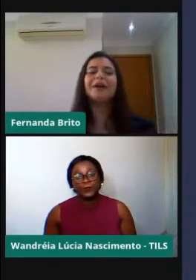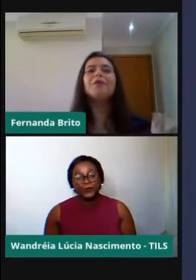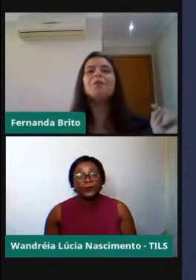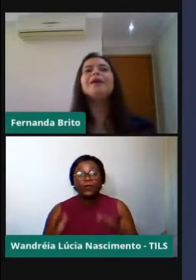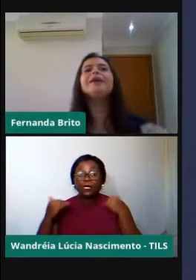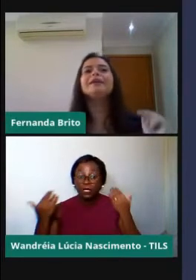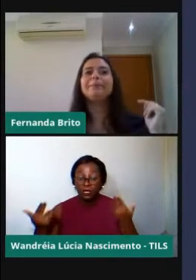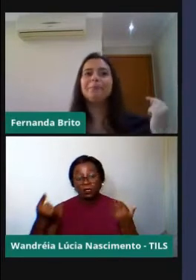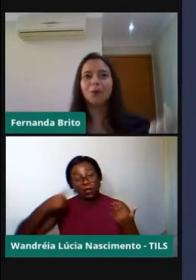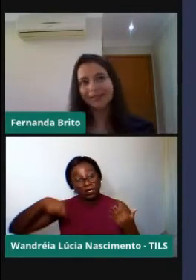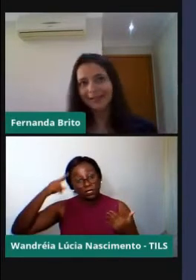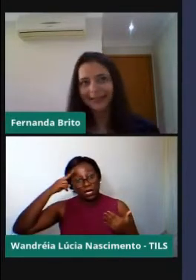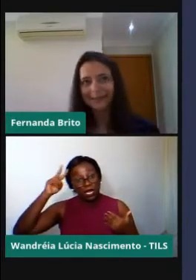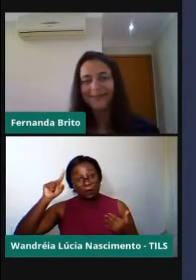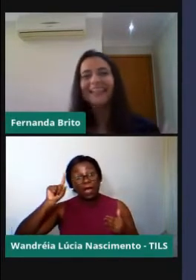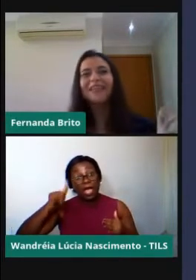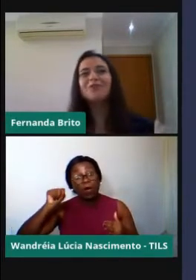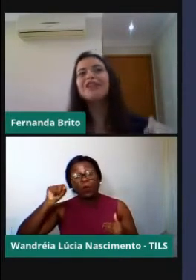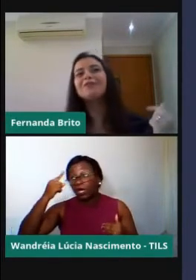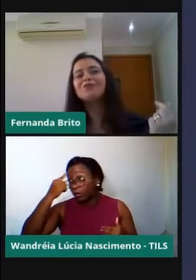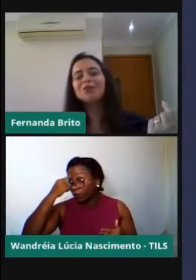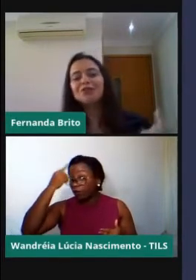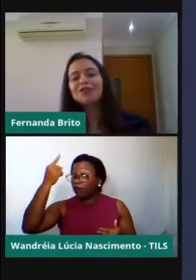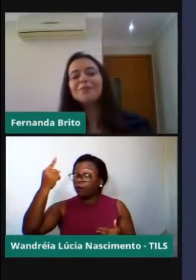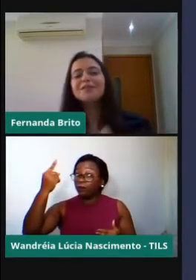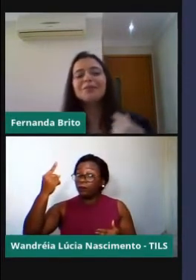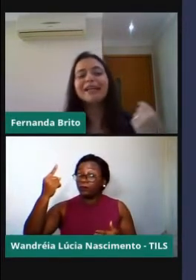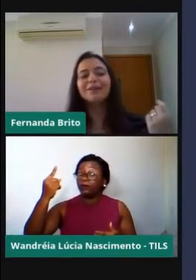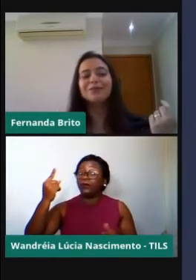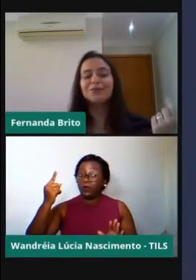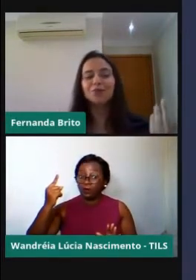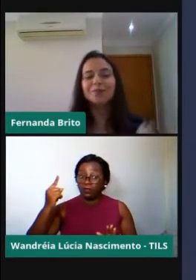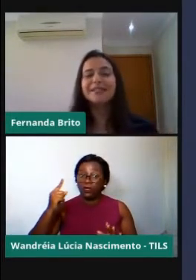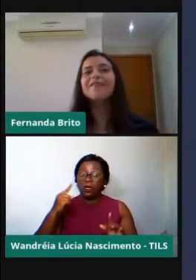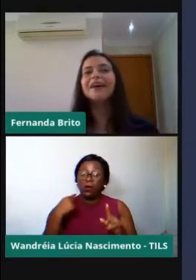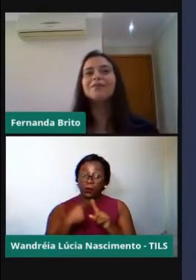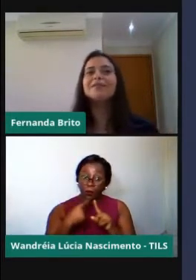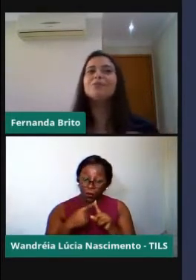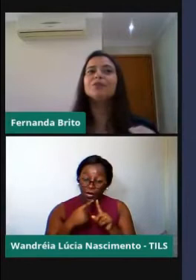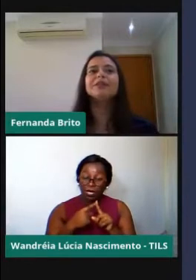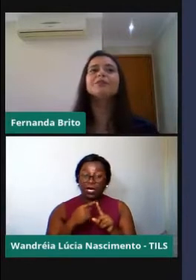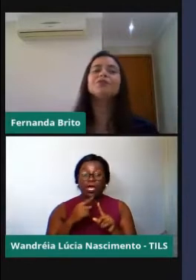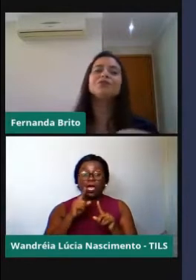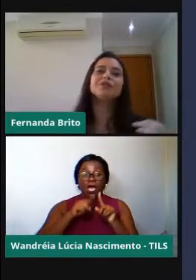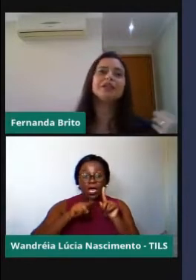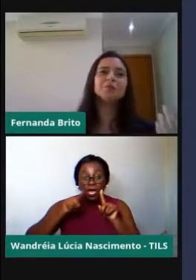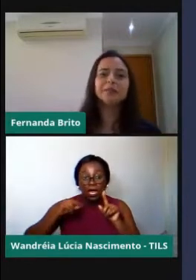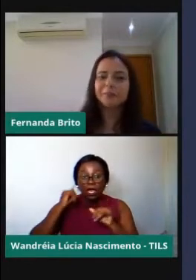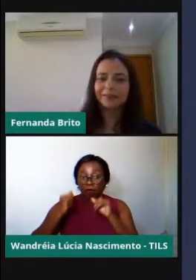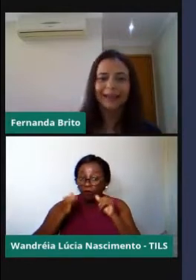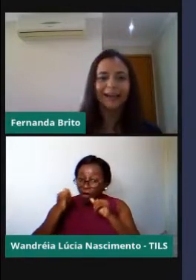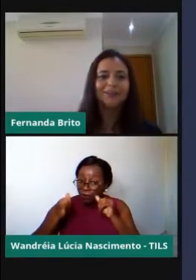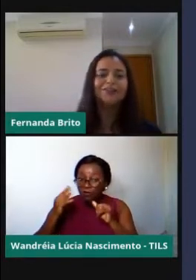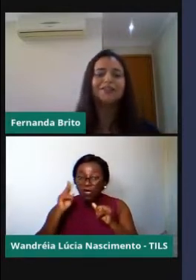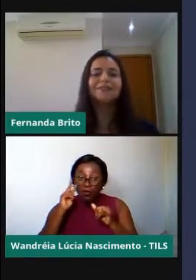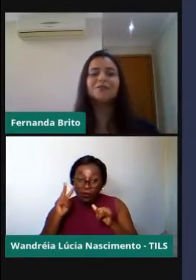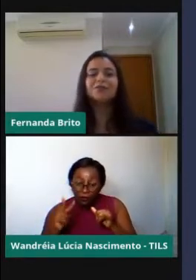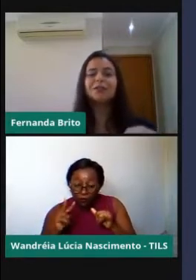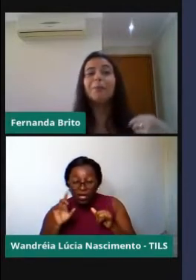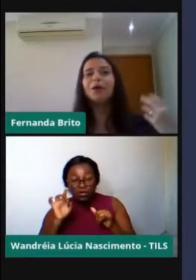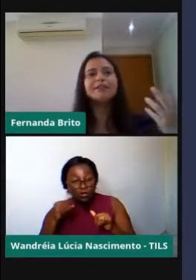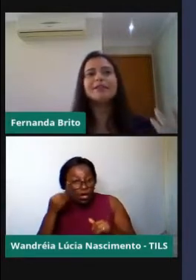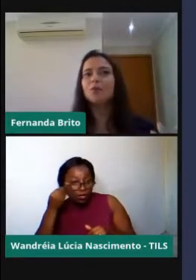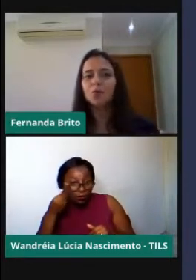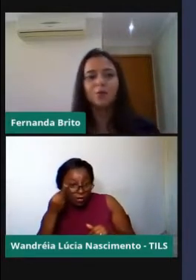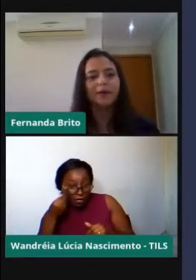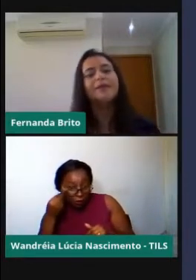que isso é uma hipótese, que os dados que nós temos são dados observados em modelos experimentais, então,